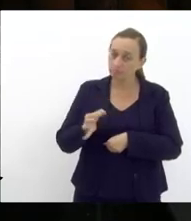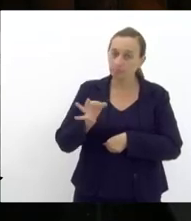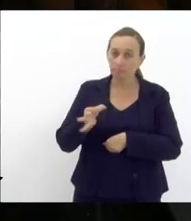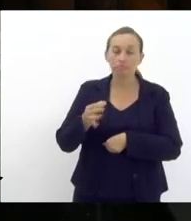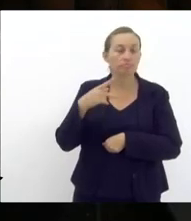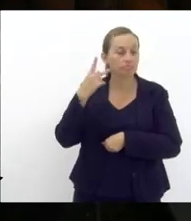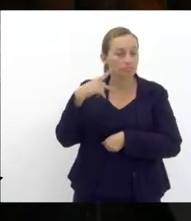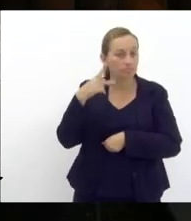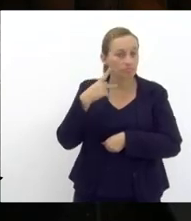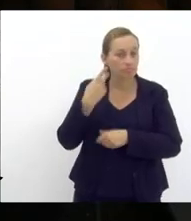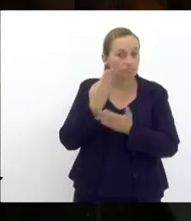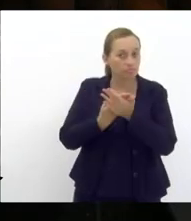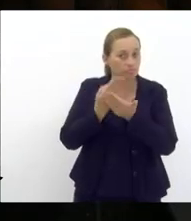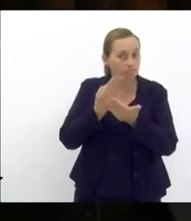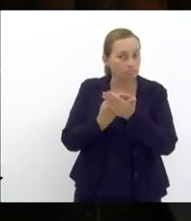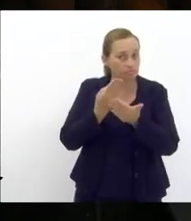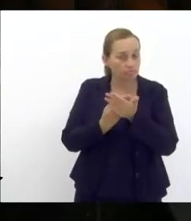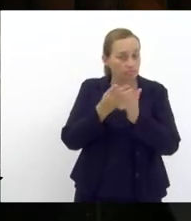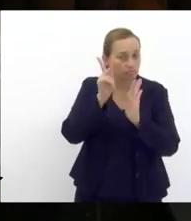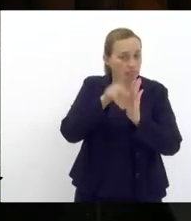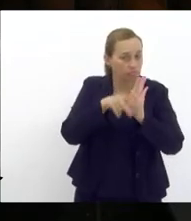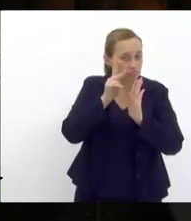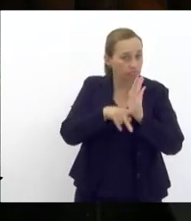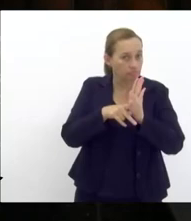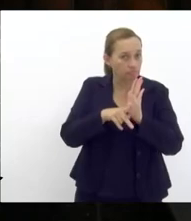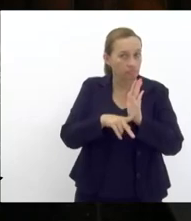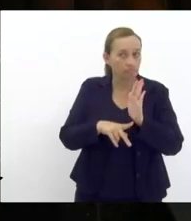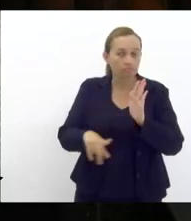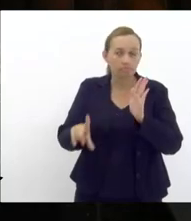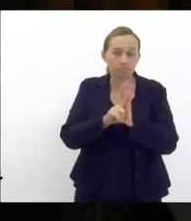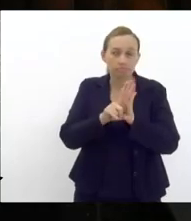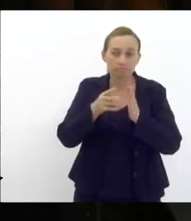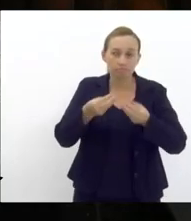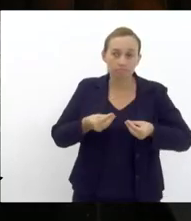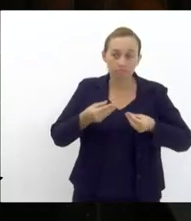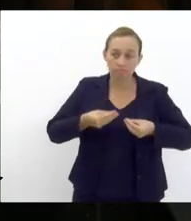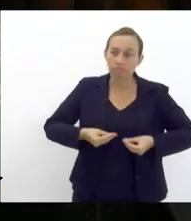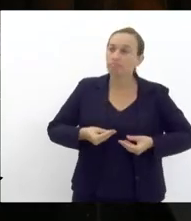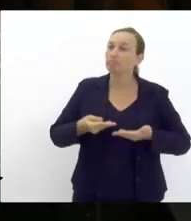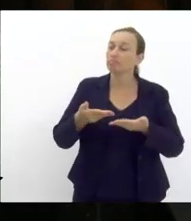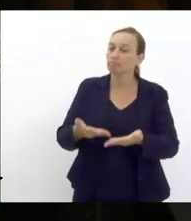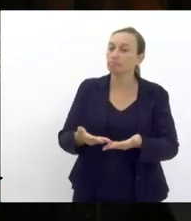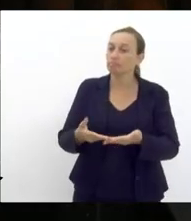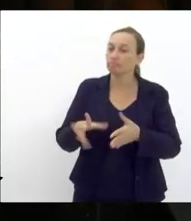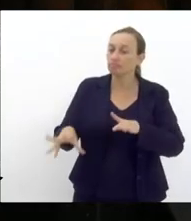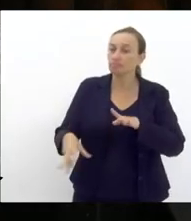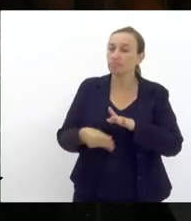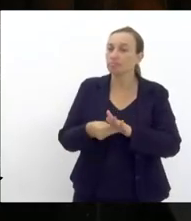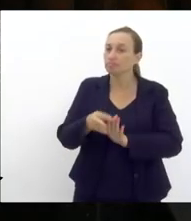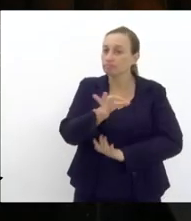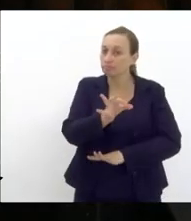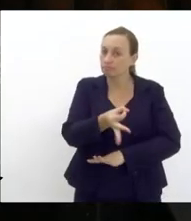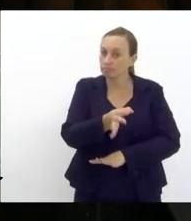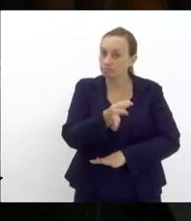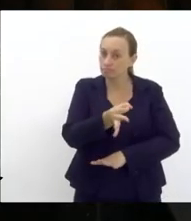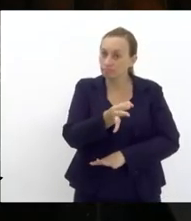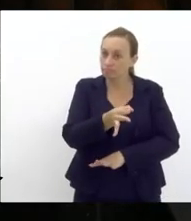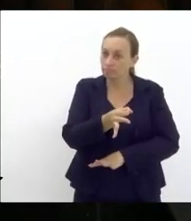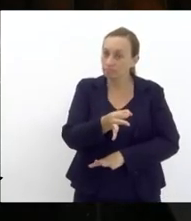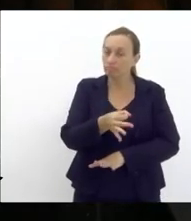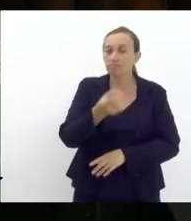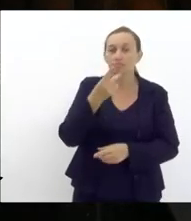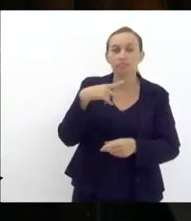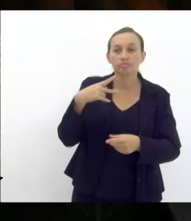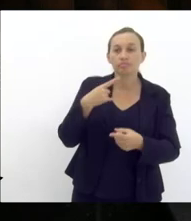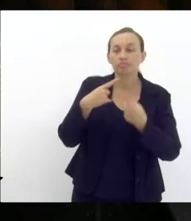a estudar este projeto de lei para ofertar as emendas necessárias para as que